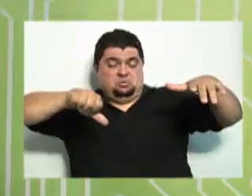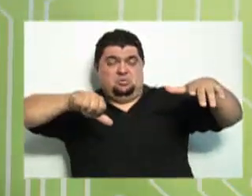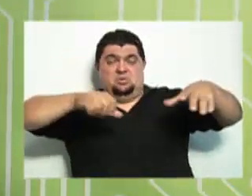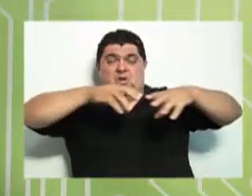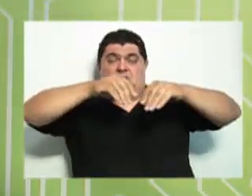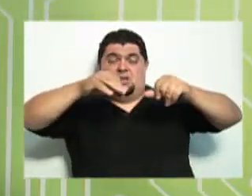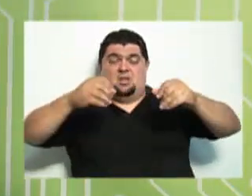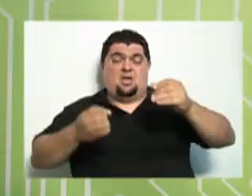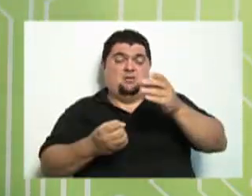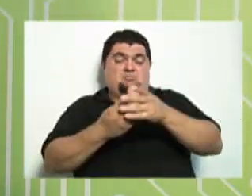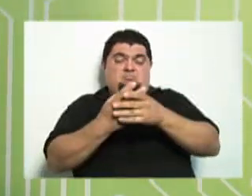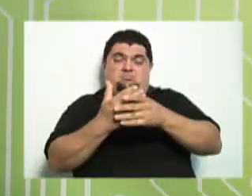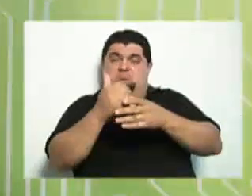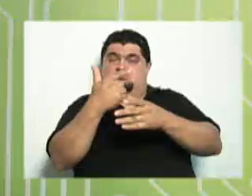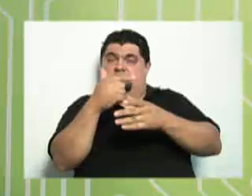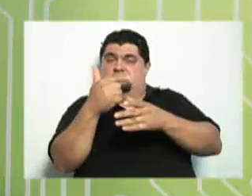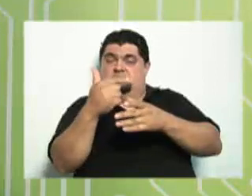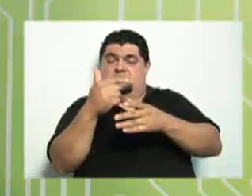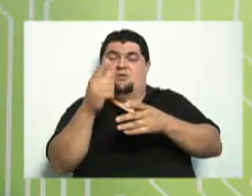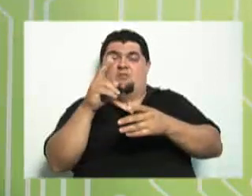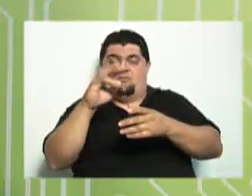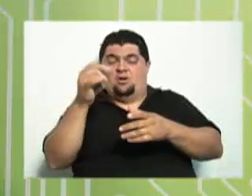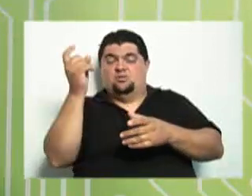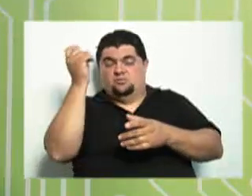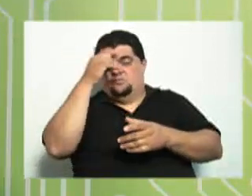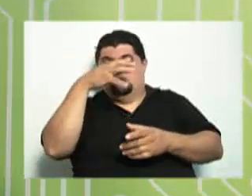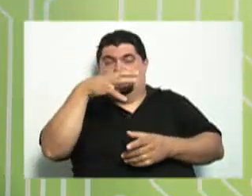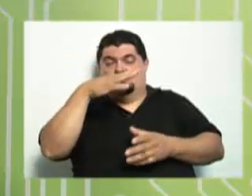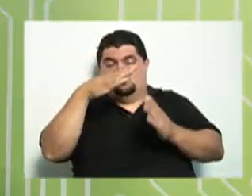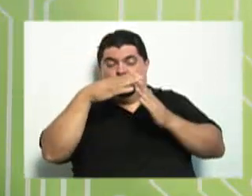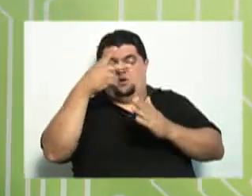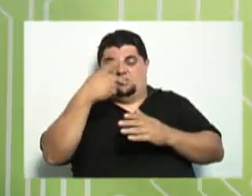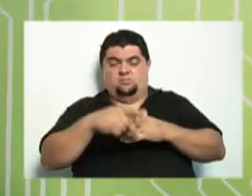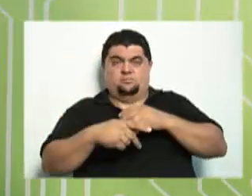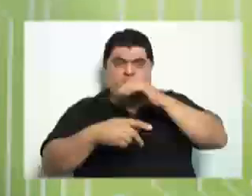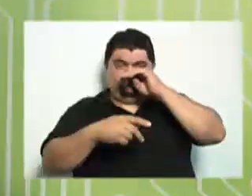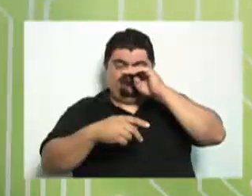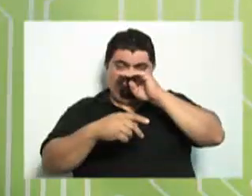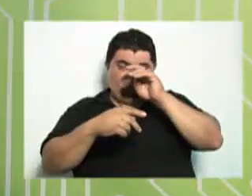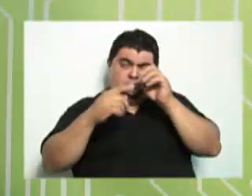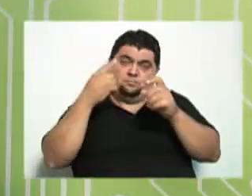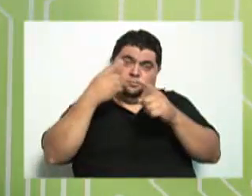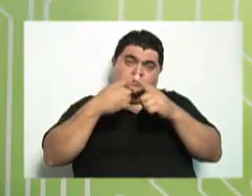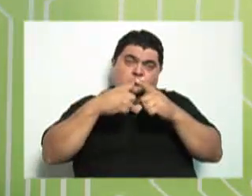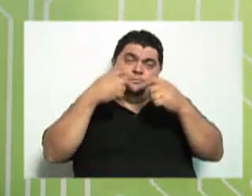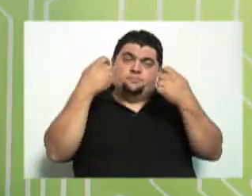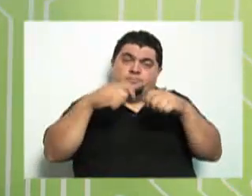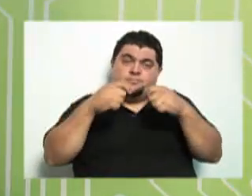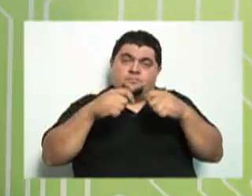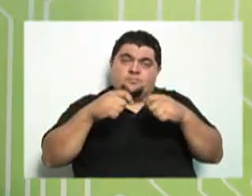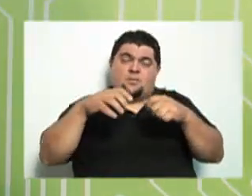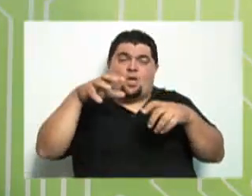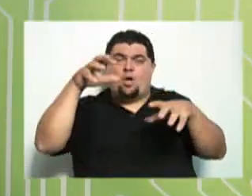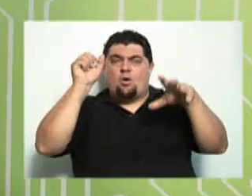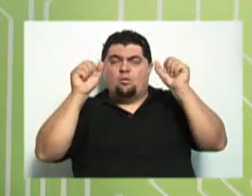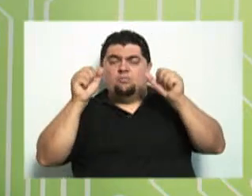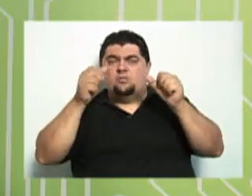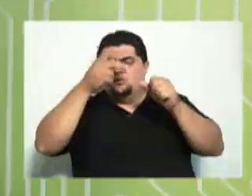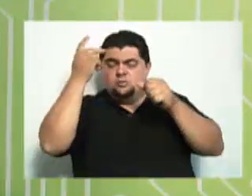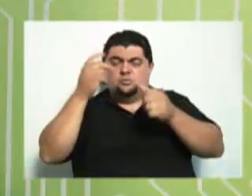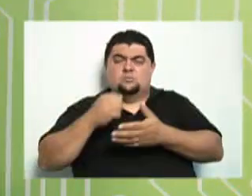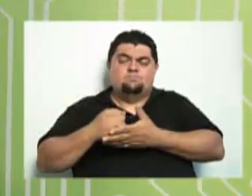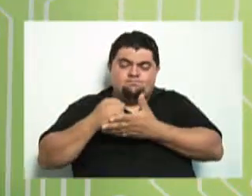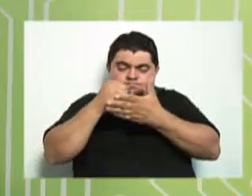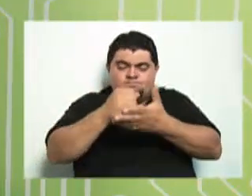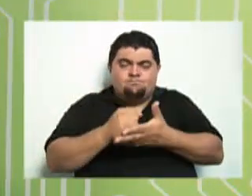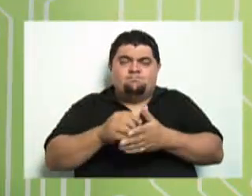menos férteis, vai ficar muito difícil habitar essa região. Por isso que, às vezes, é preciso haver um certo incentivo para a gente